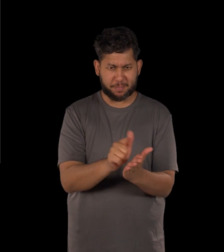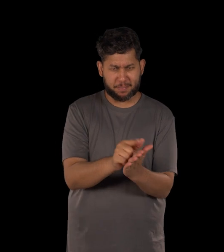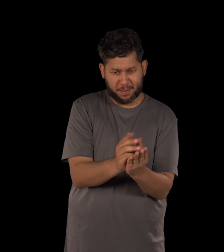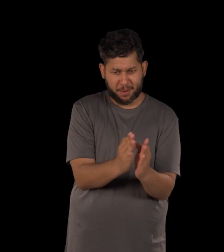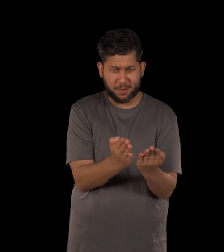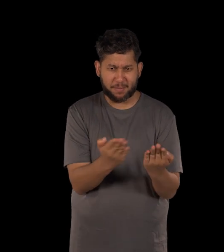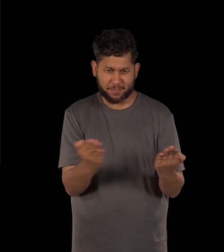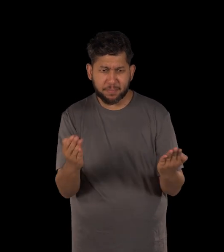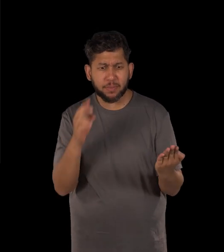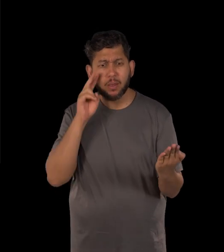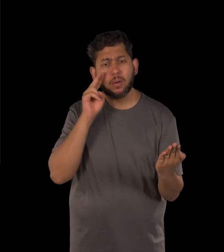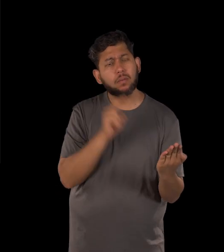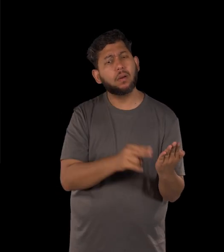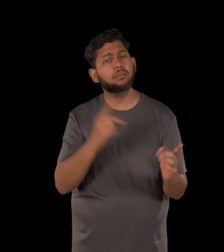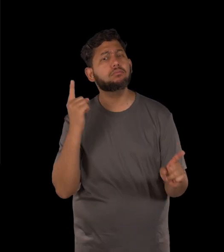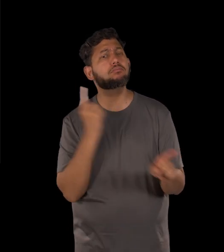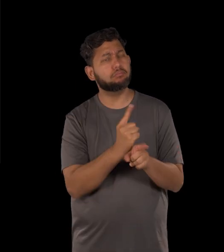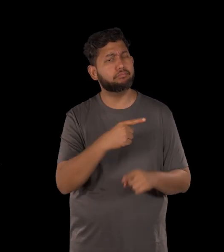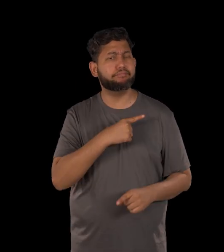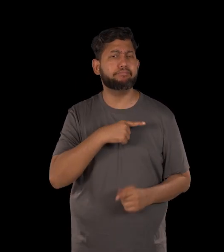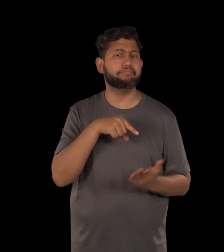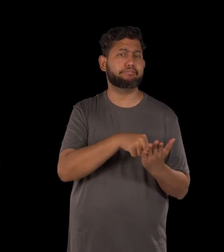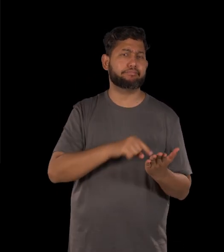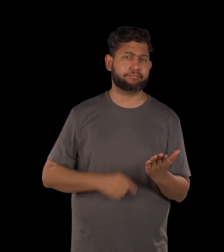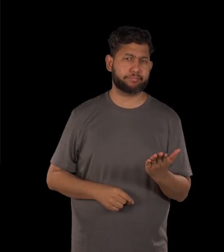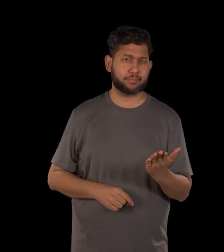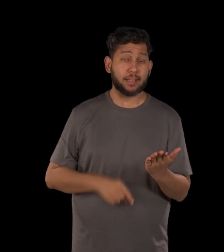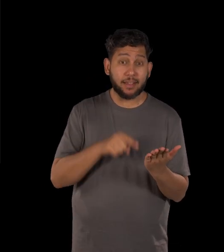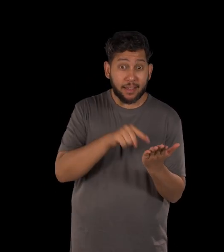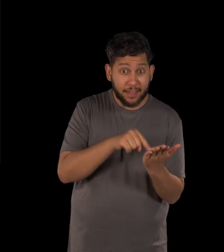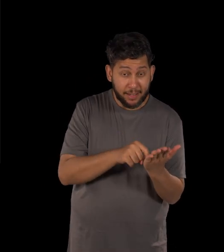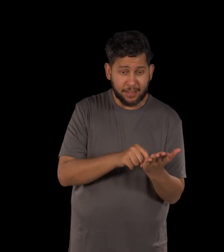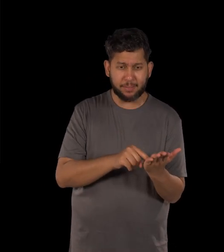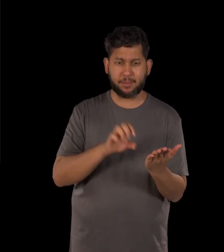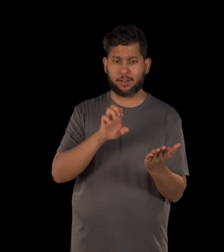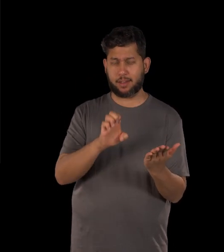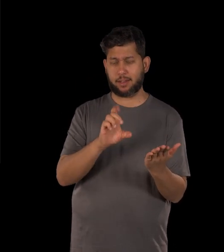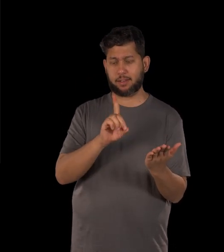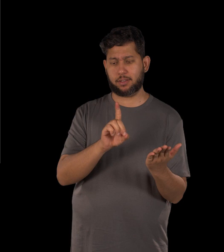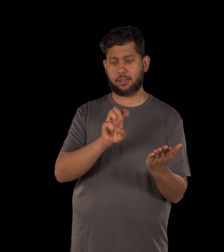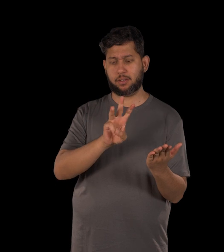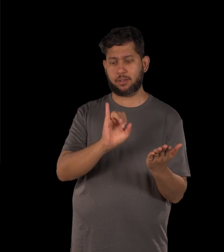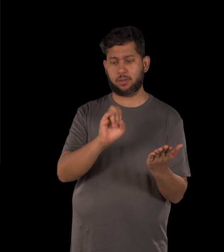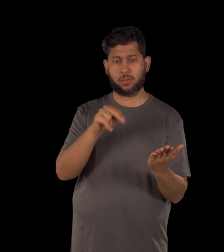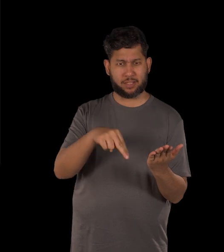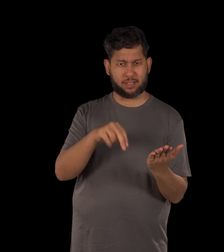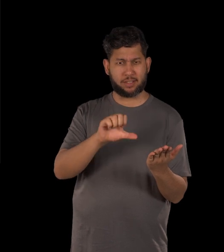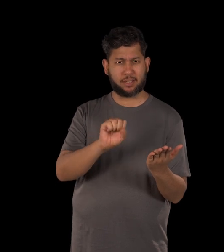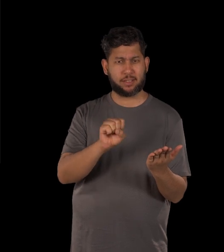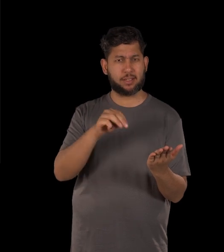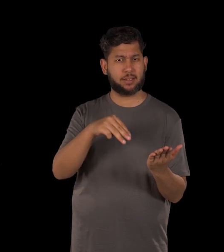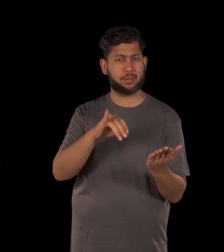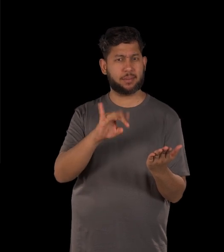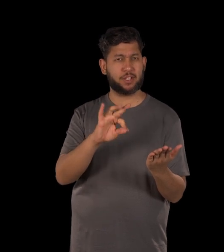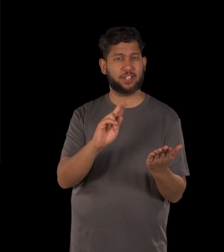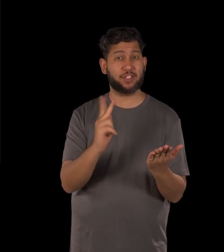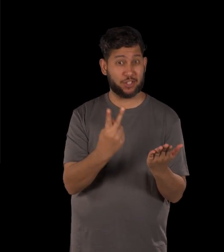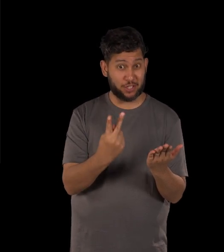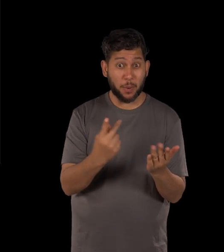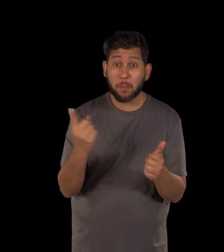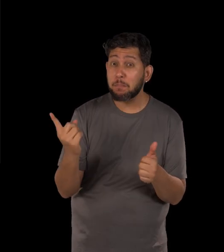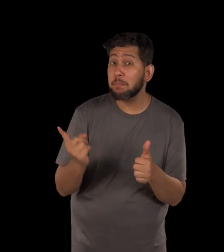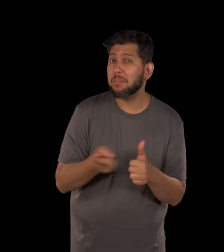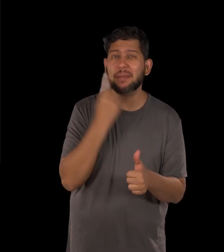de papiros escritos na 12ª dinastia. O papiro de Edwin Smith, mais